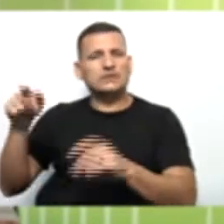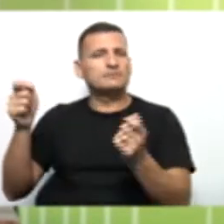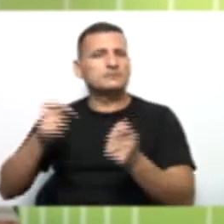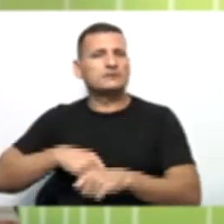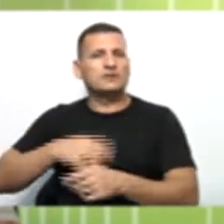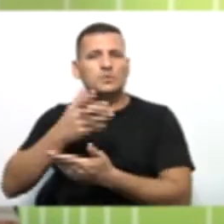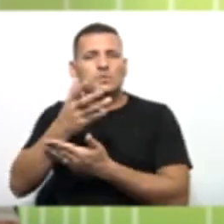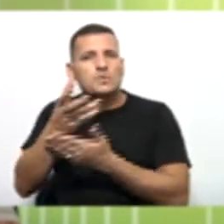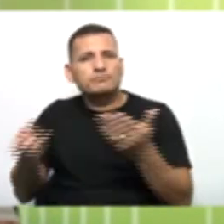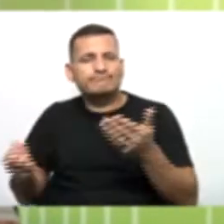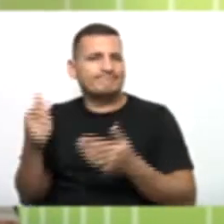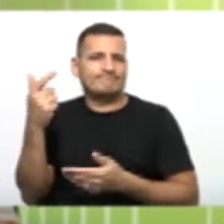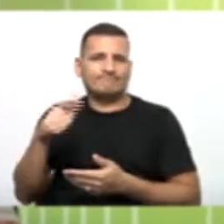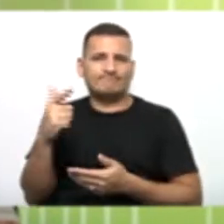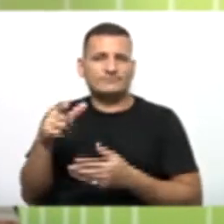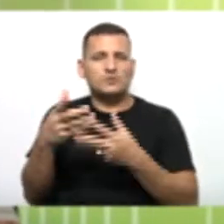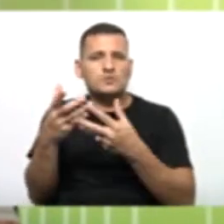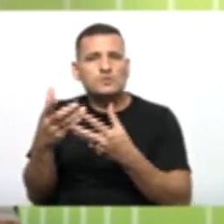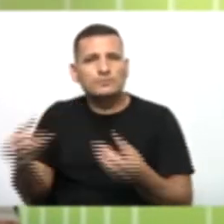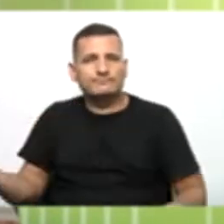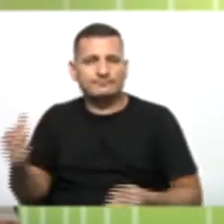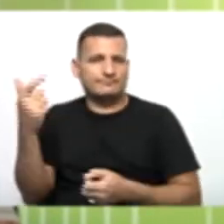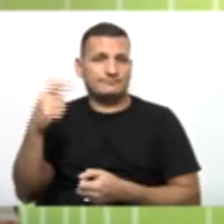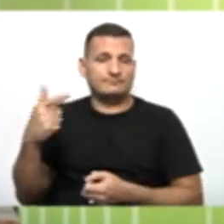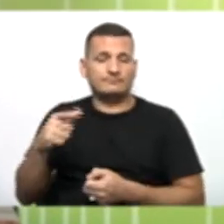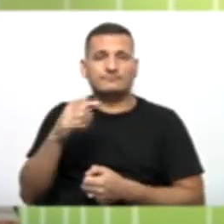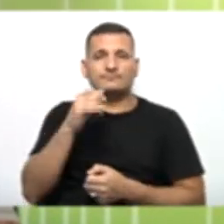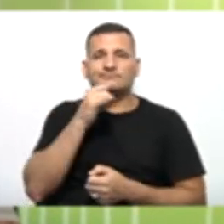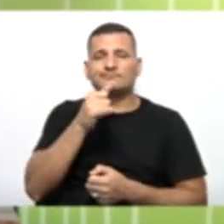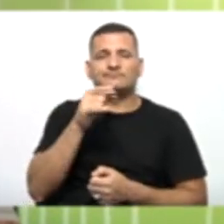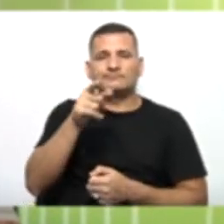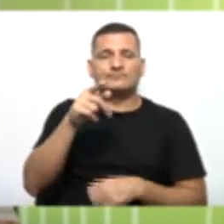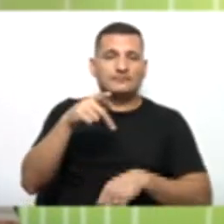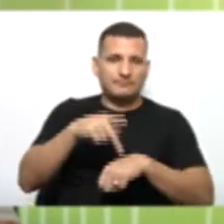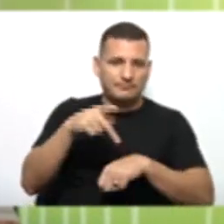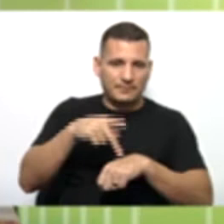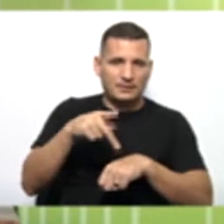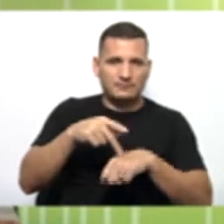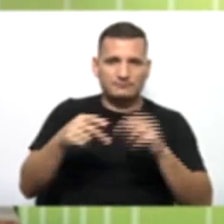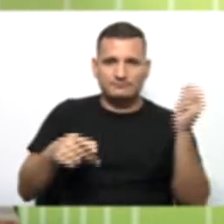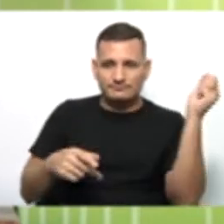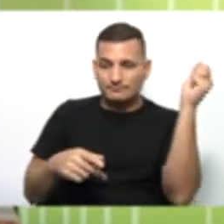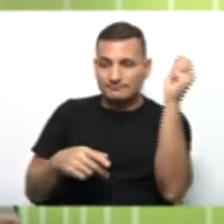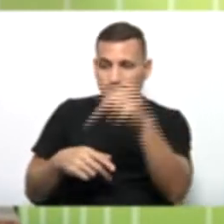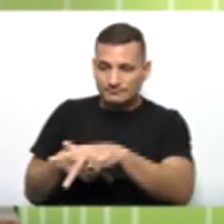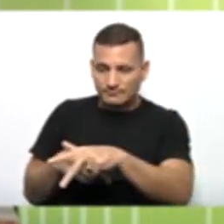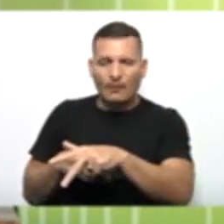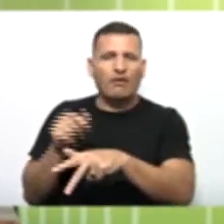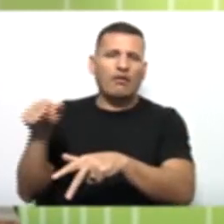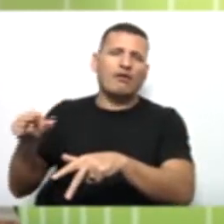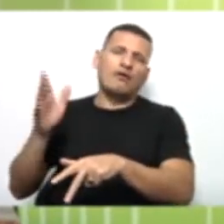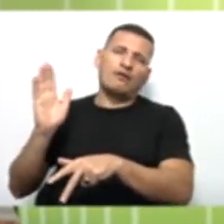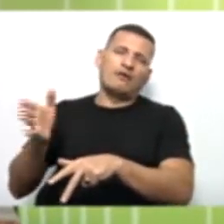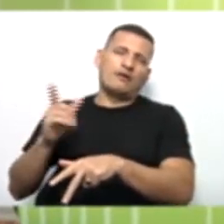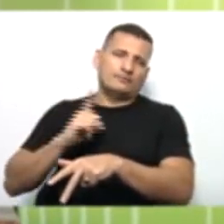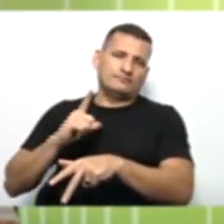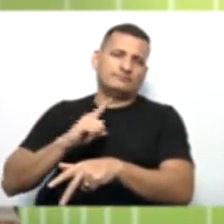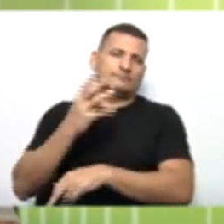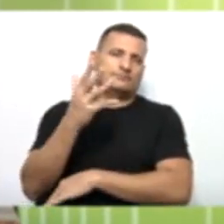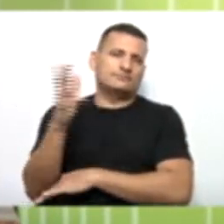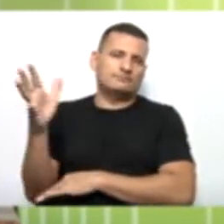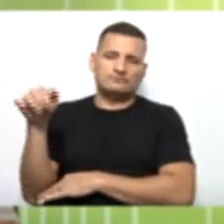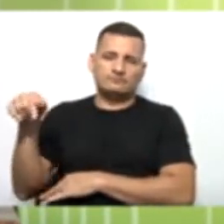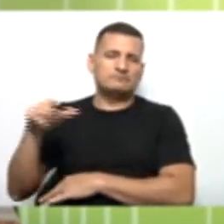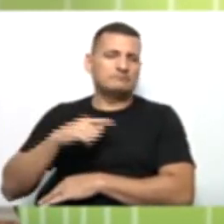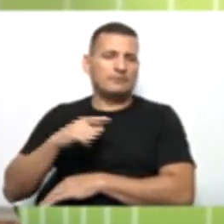absorvê-los. Se você descarta uma pedra na natureza, aquela pedra já existe, simplesmente vai fazer parte daquele